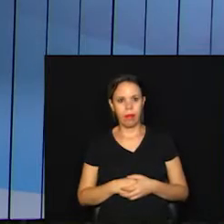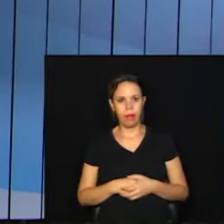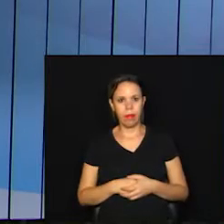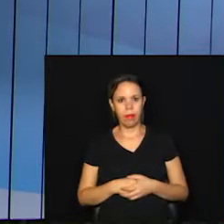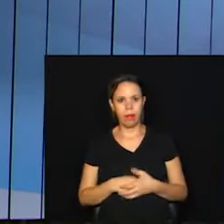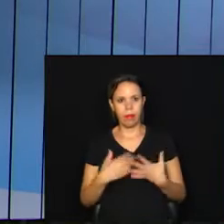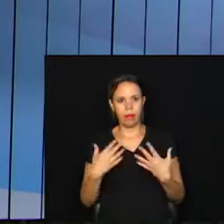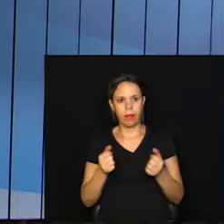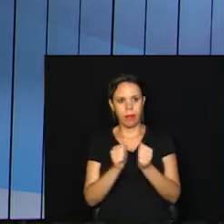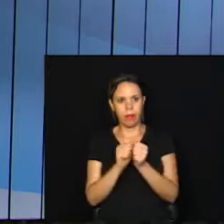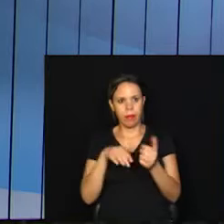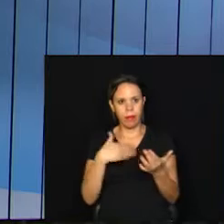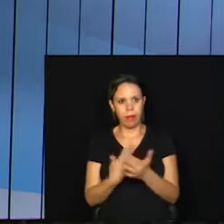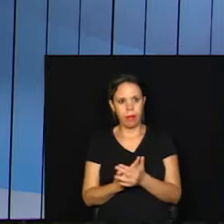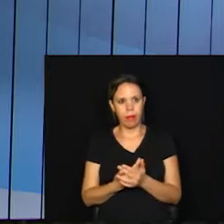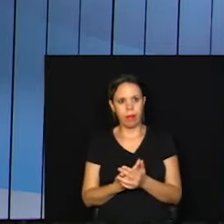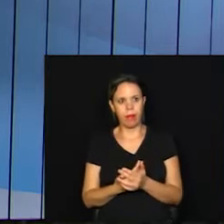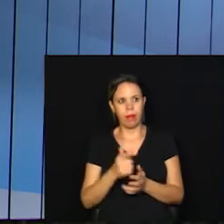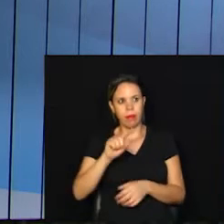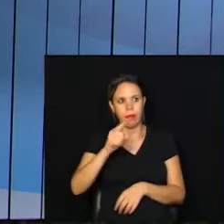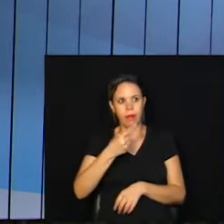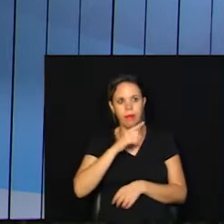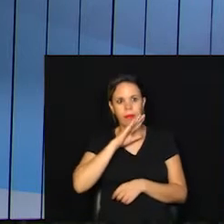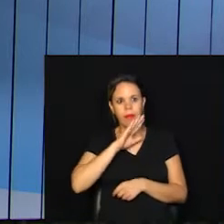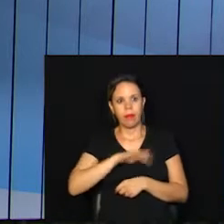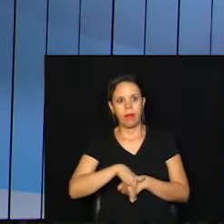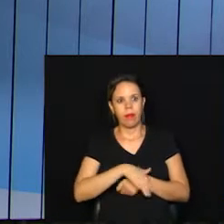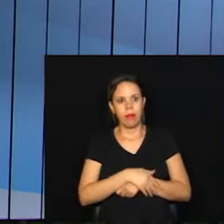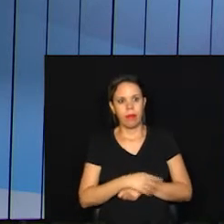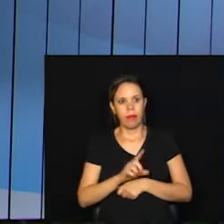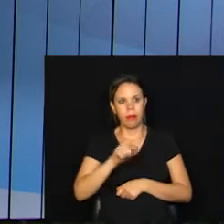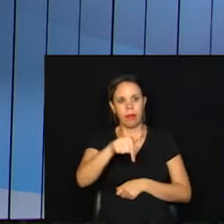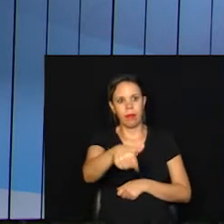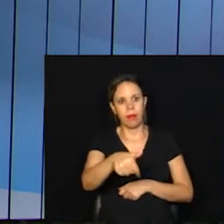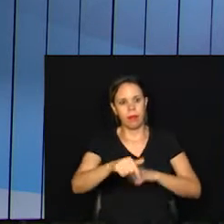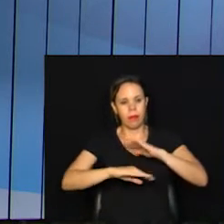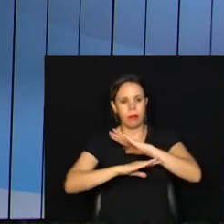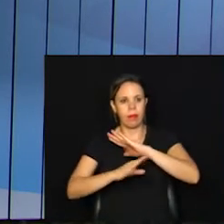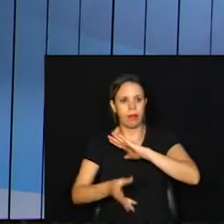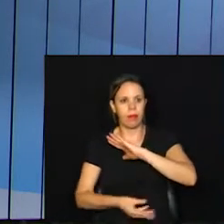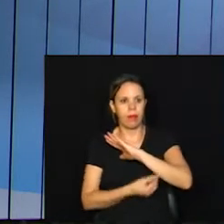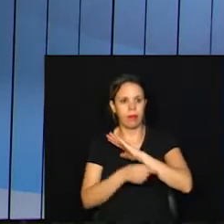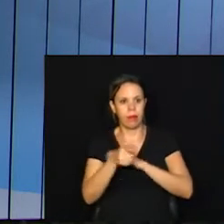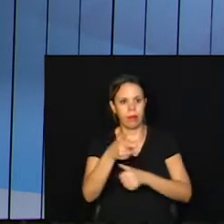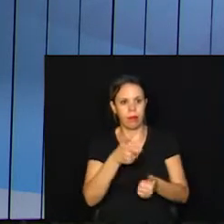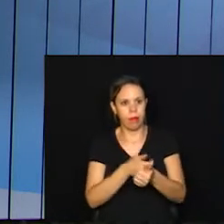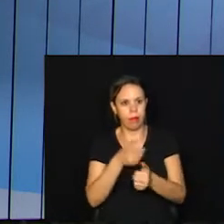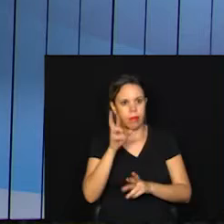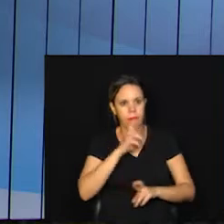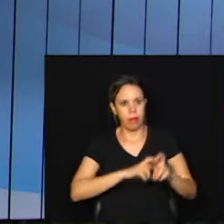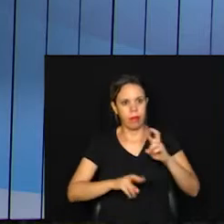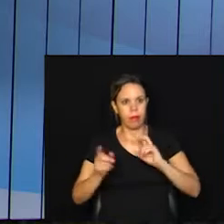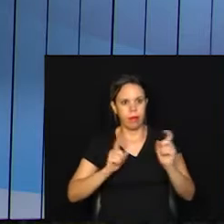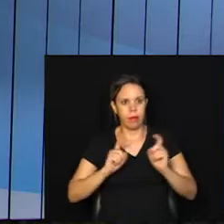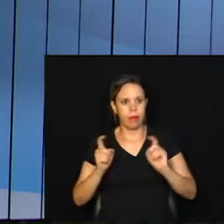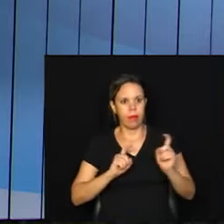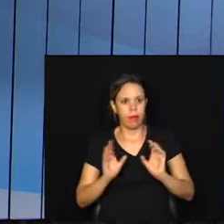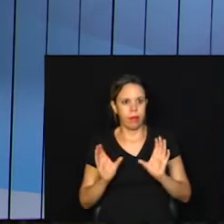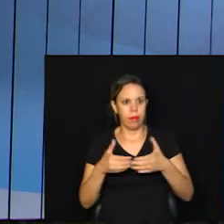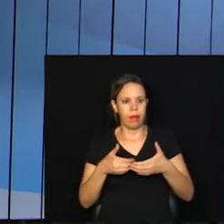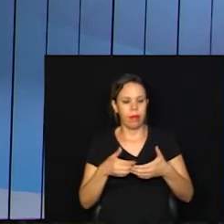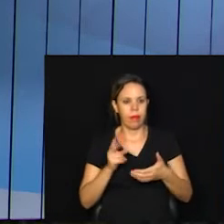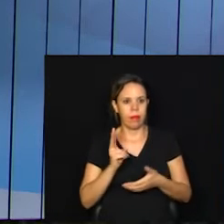Nós vamos juntos até a uma hora da tarde, após o Câmara Total. Você confere a reunião da